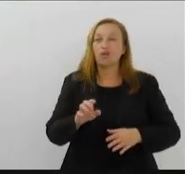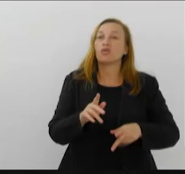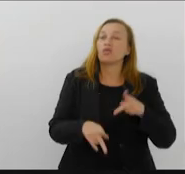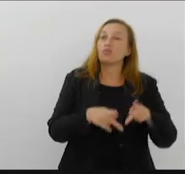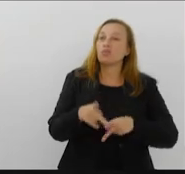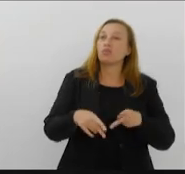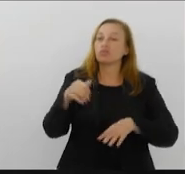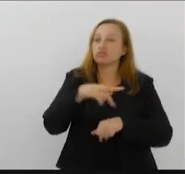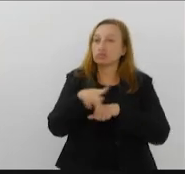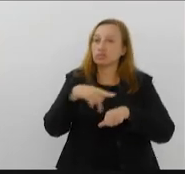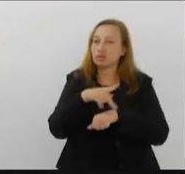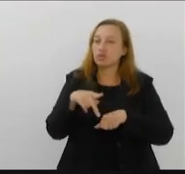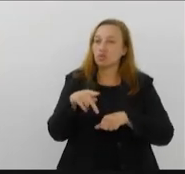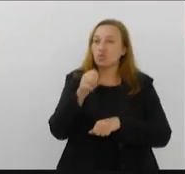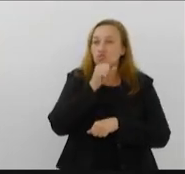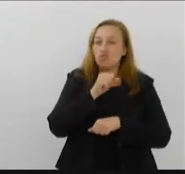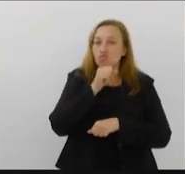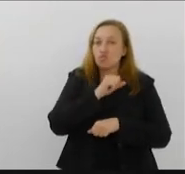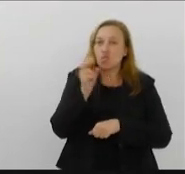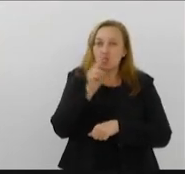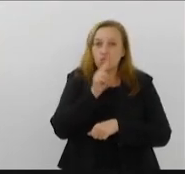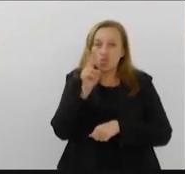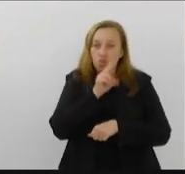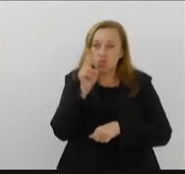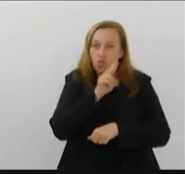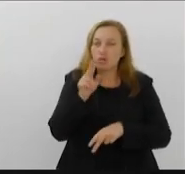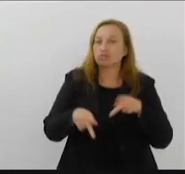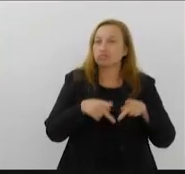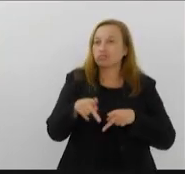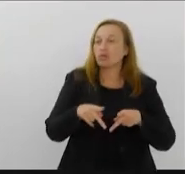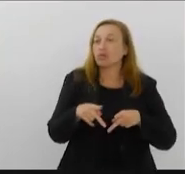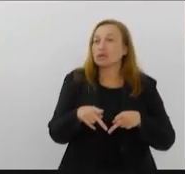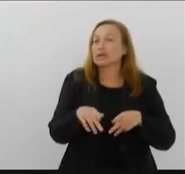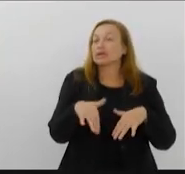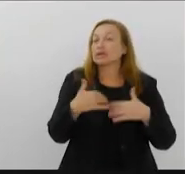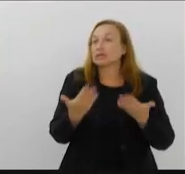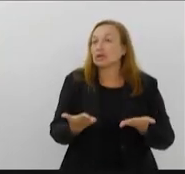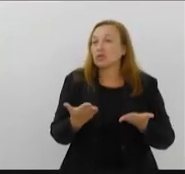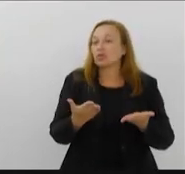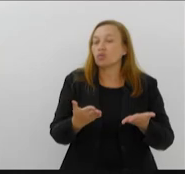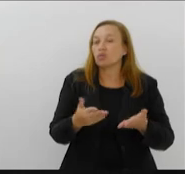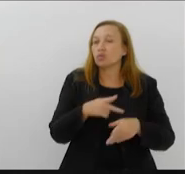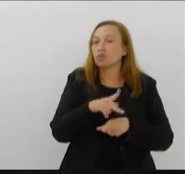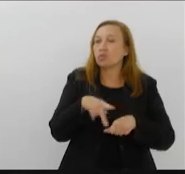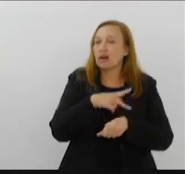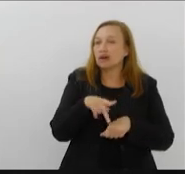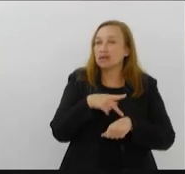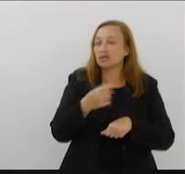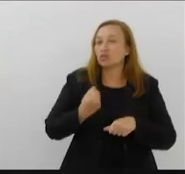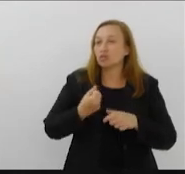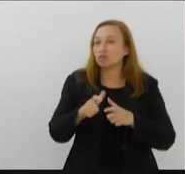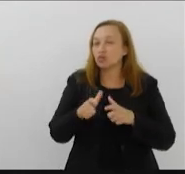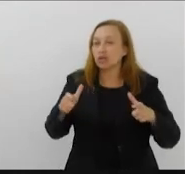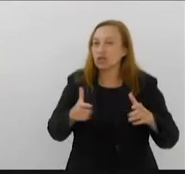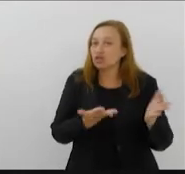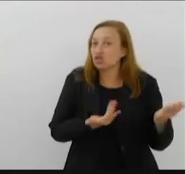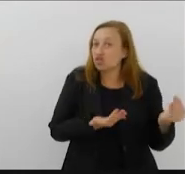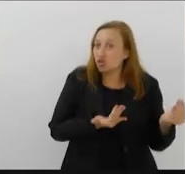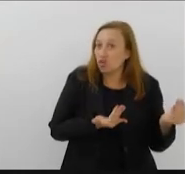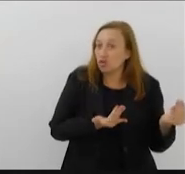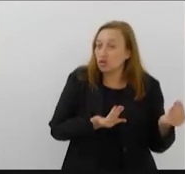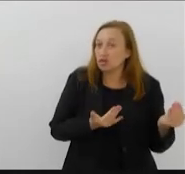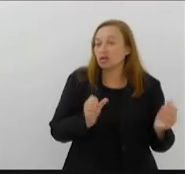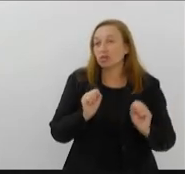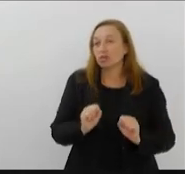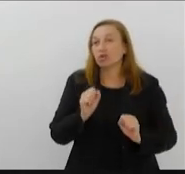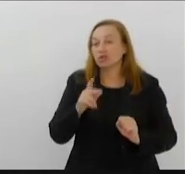nosso país é de um envelhecimento acelerado da nossa população. Então, quando um país ele tem uma massa tão grande de jovens, é o que a gente pode chamar